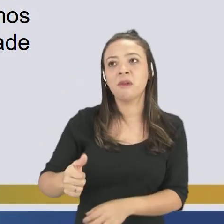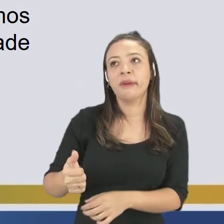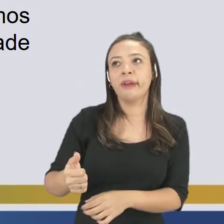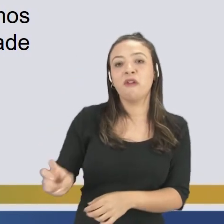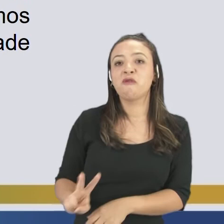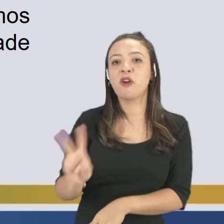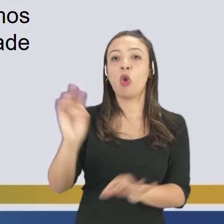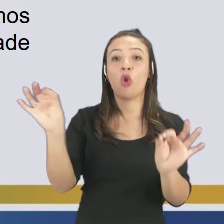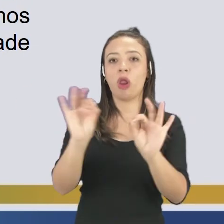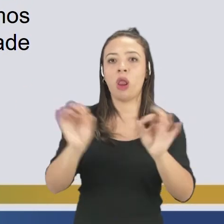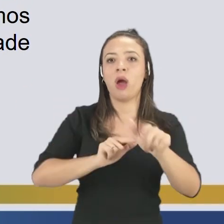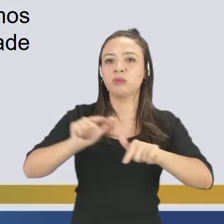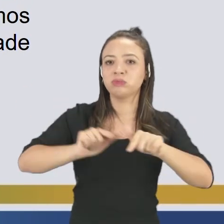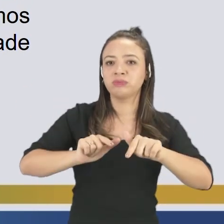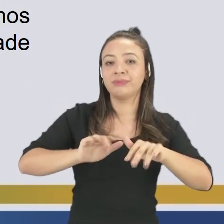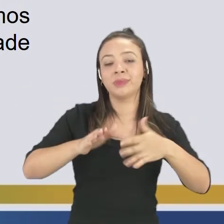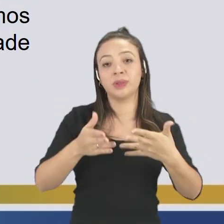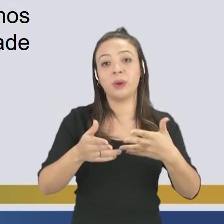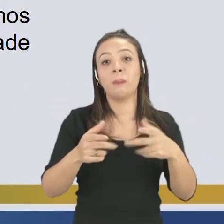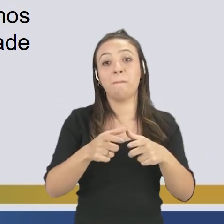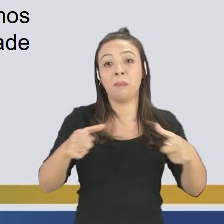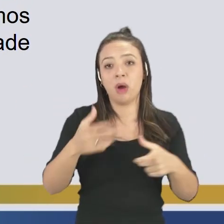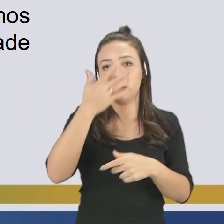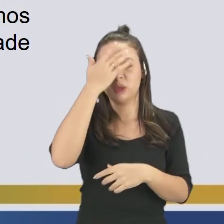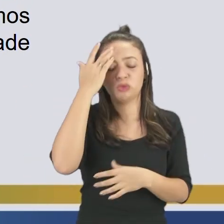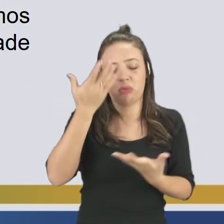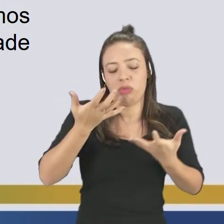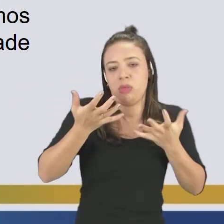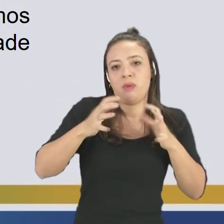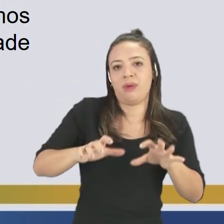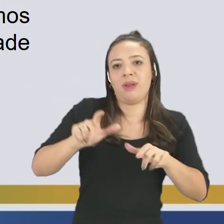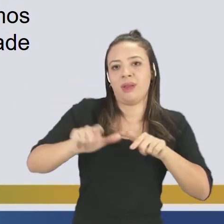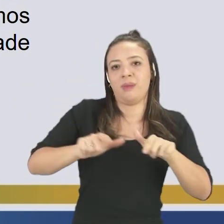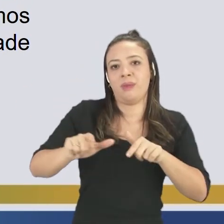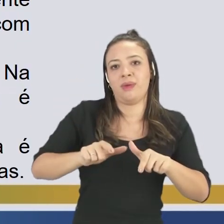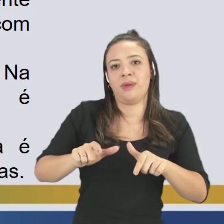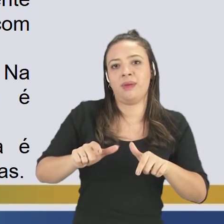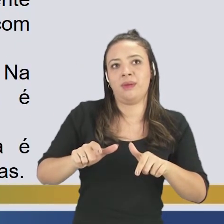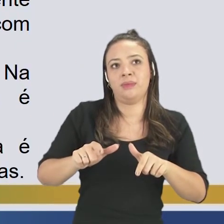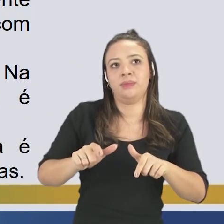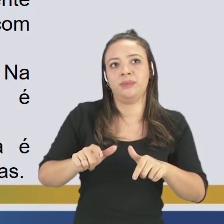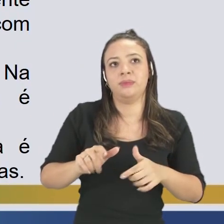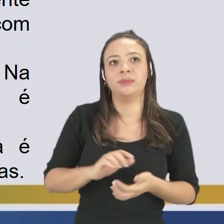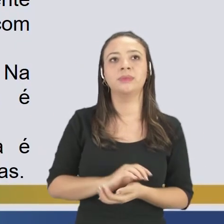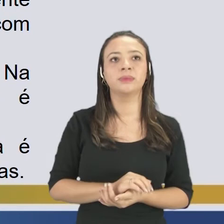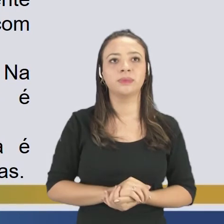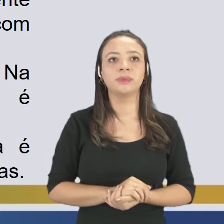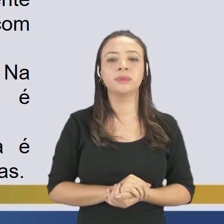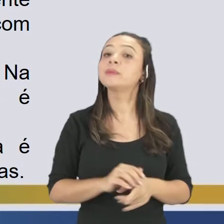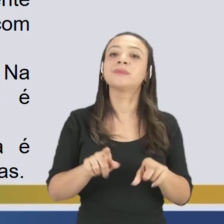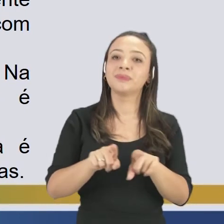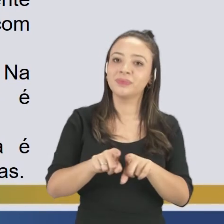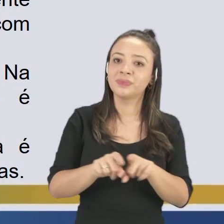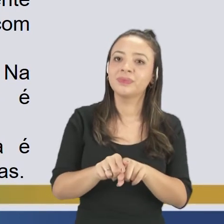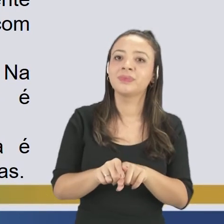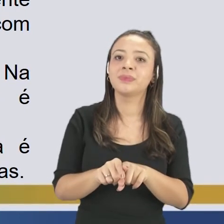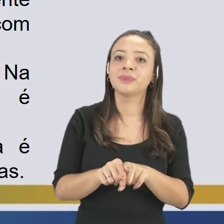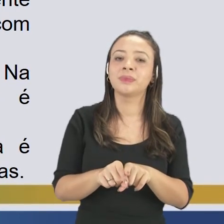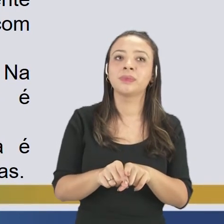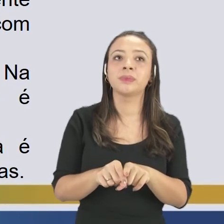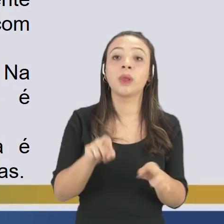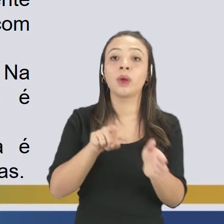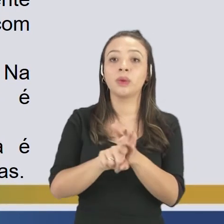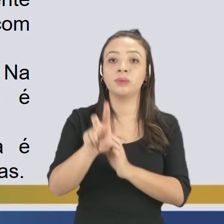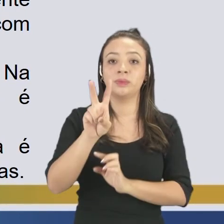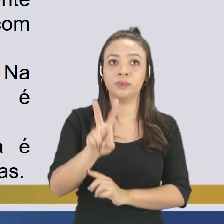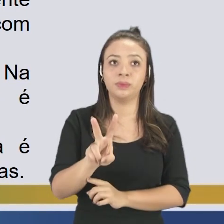parte dessas pessoas opta por não trabalhar por comodismo ou escolha. E a número 2, vamos